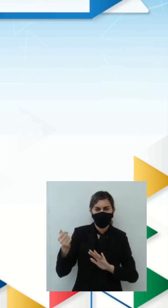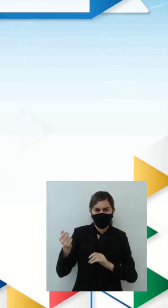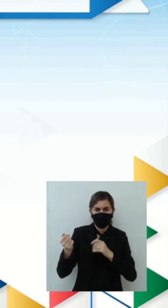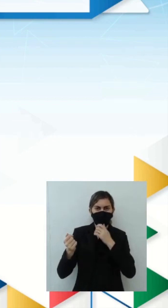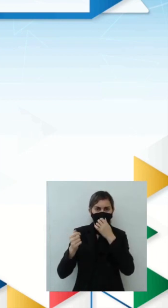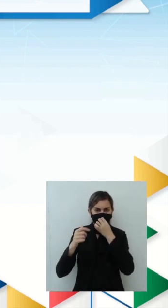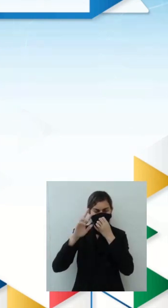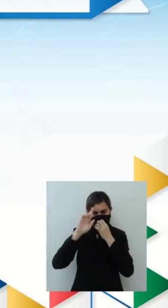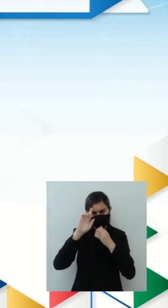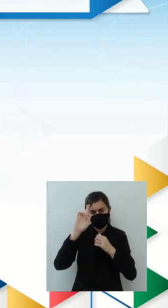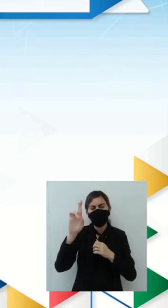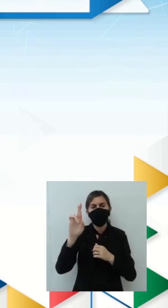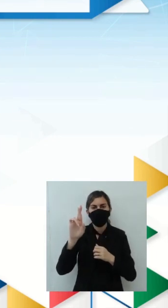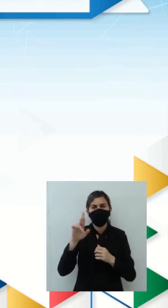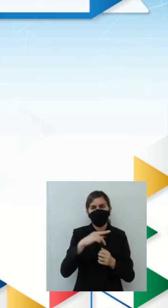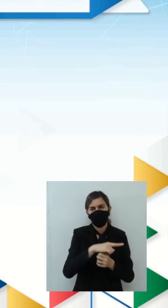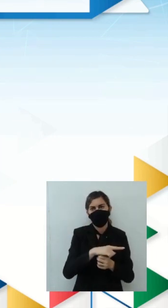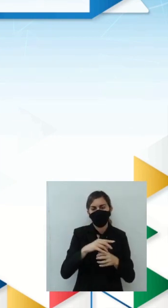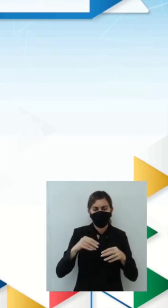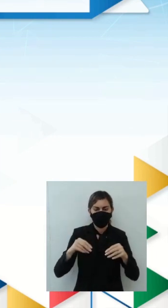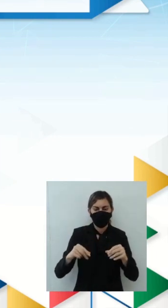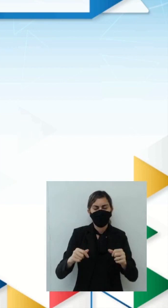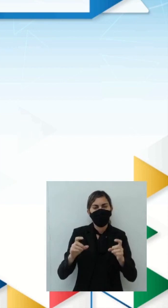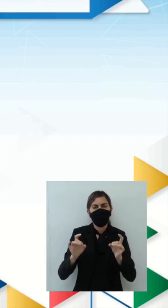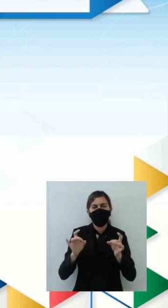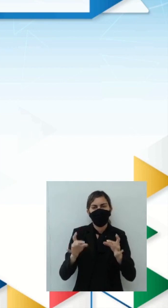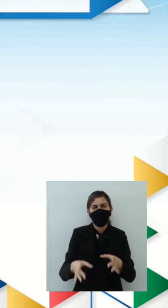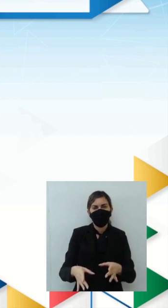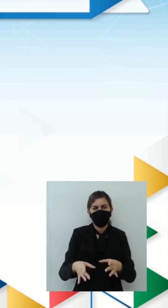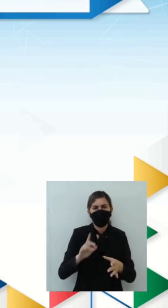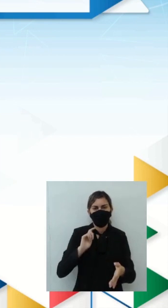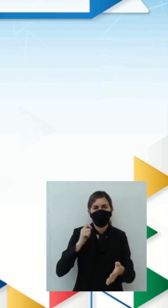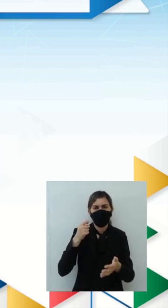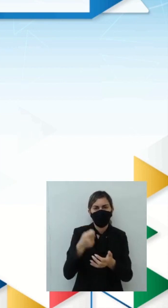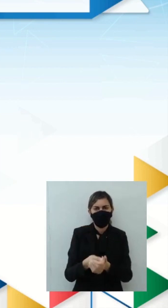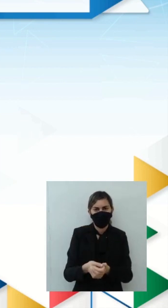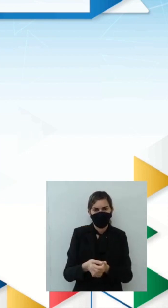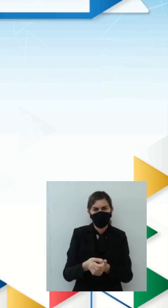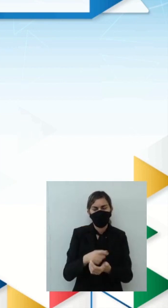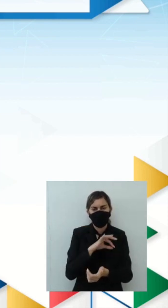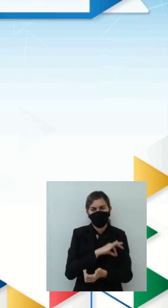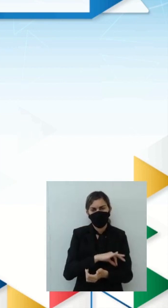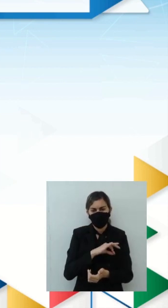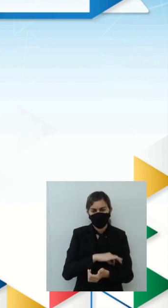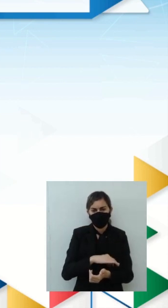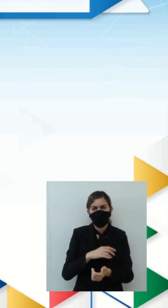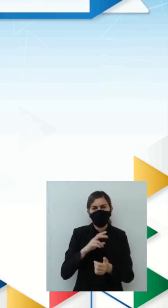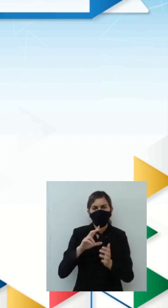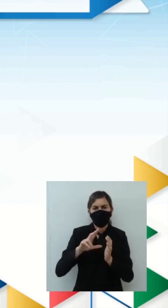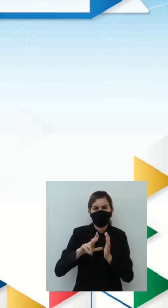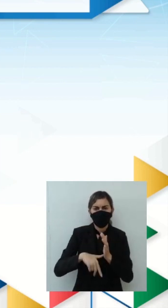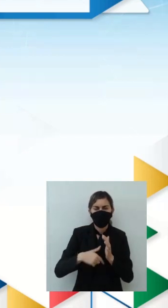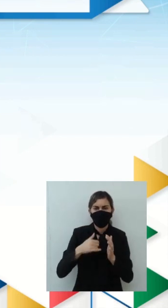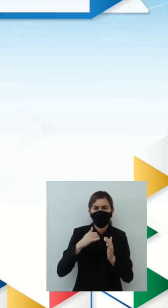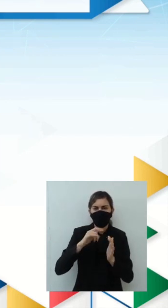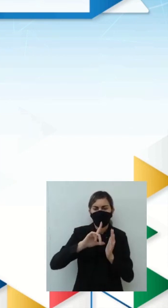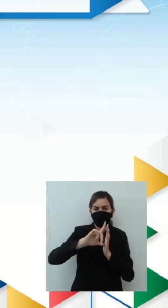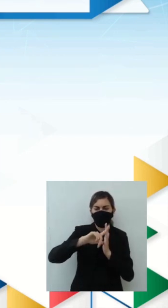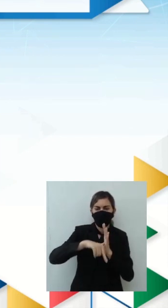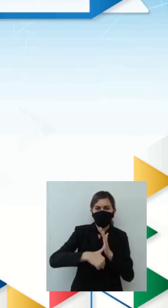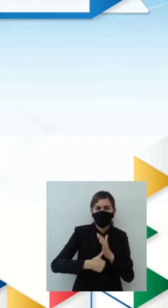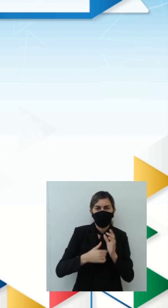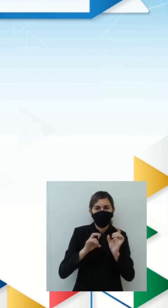o patrão pôra a terra e lhe deixou em pagamento de ordenados vencidos, nem só